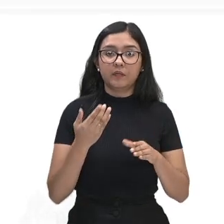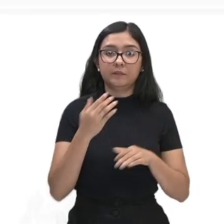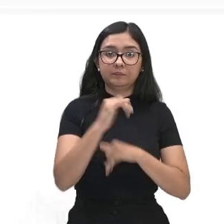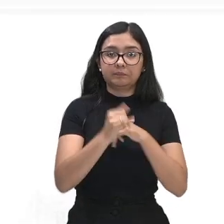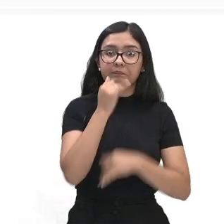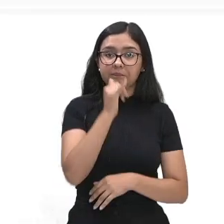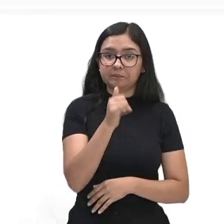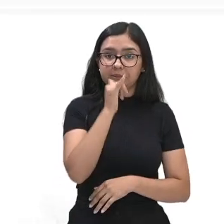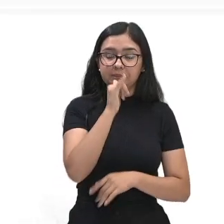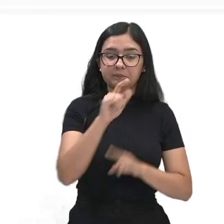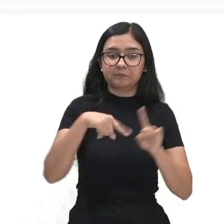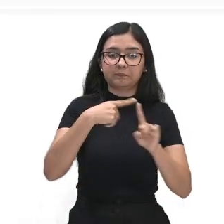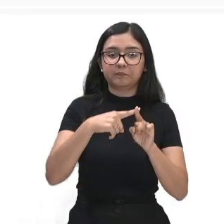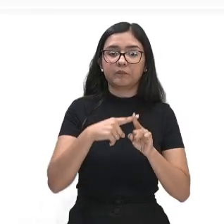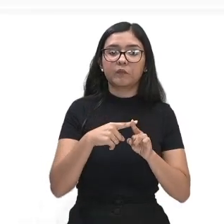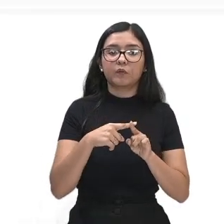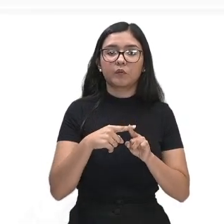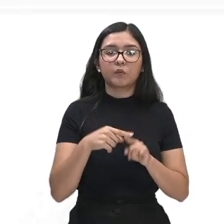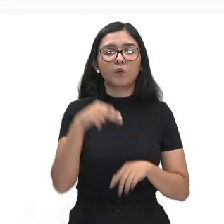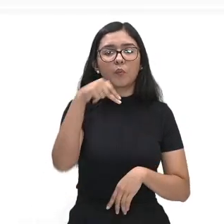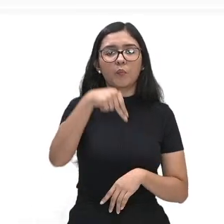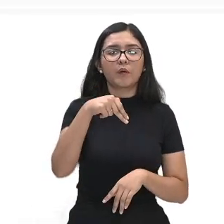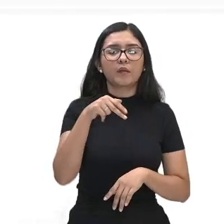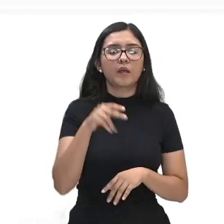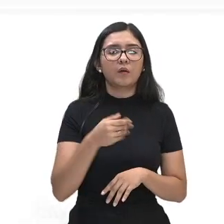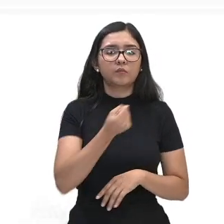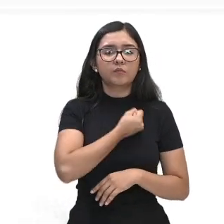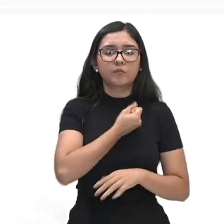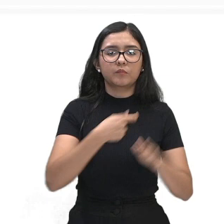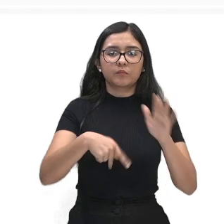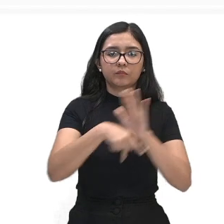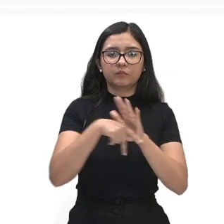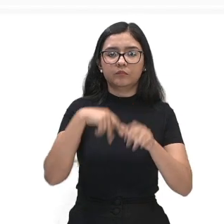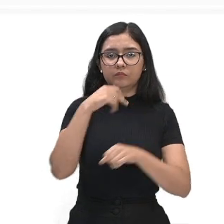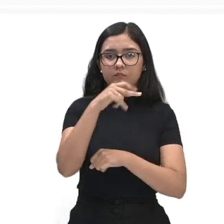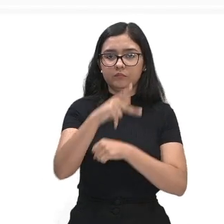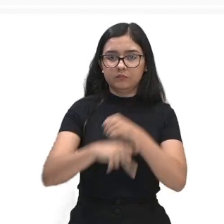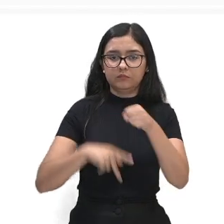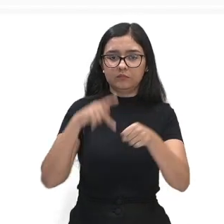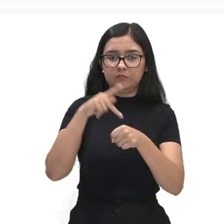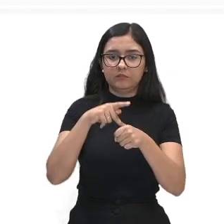o número N é o número de prótons, ou seja, 4